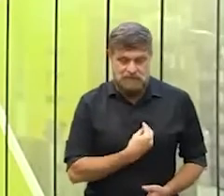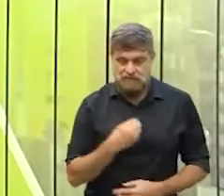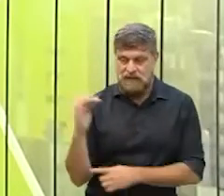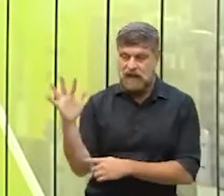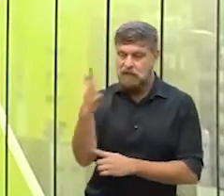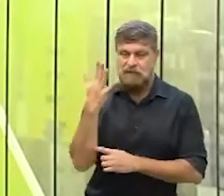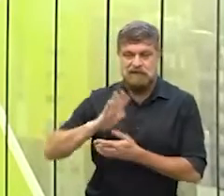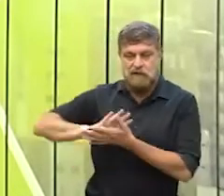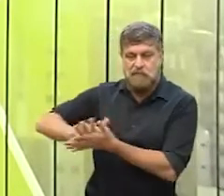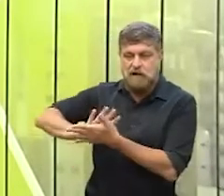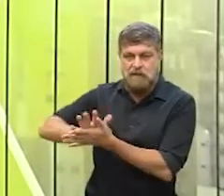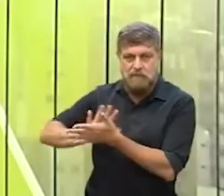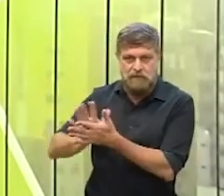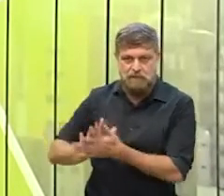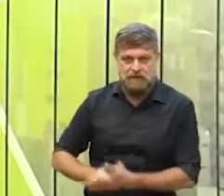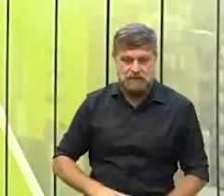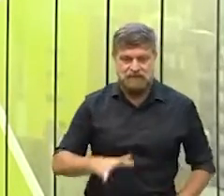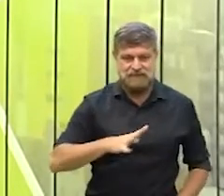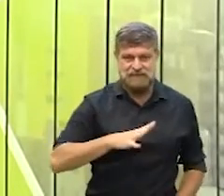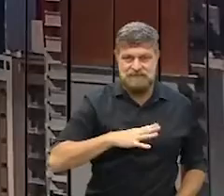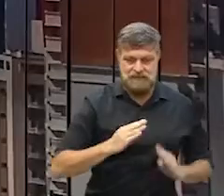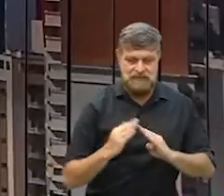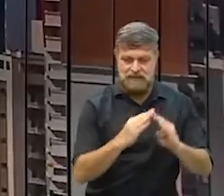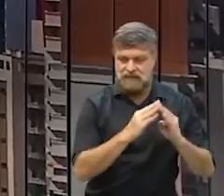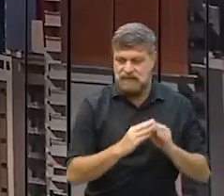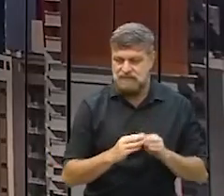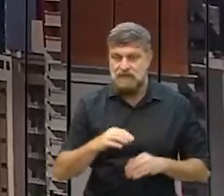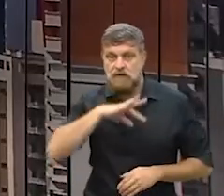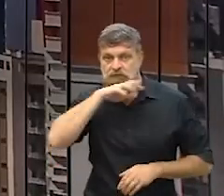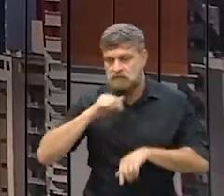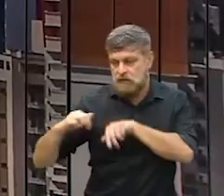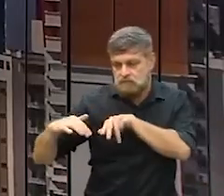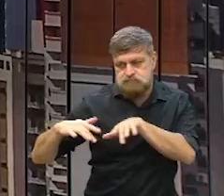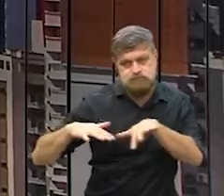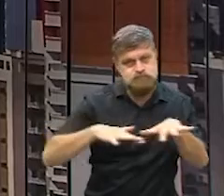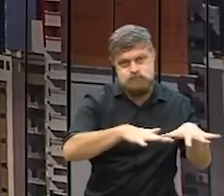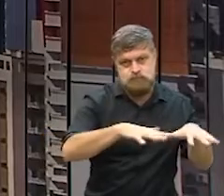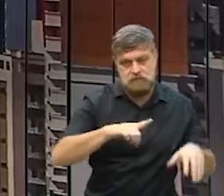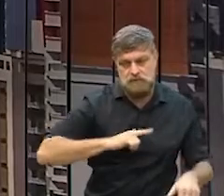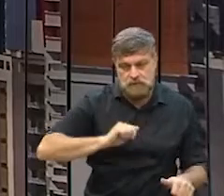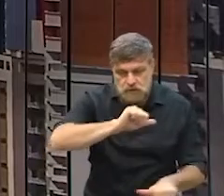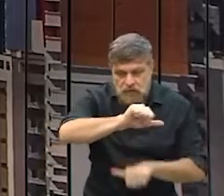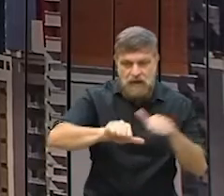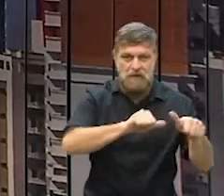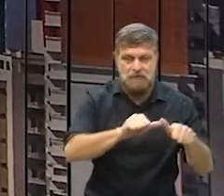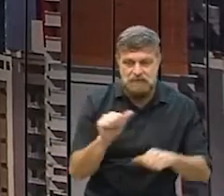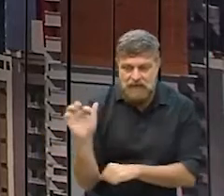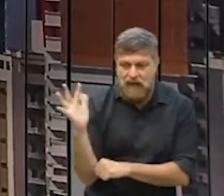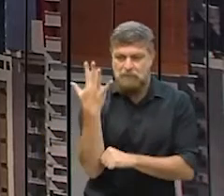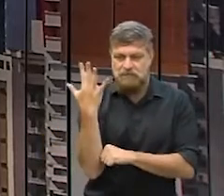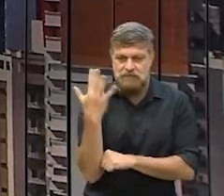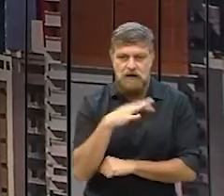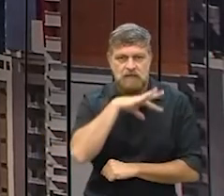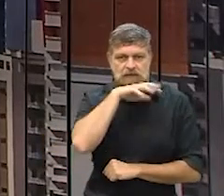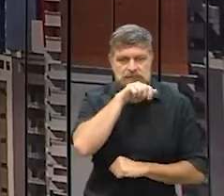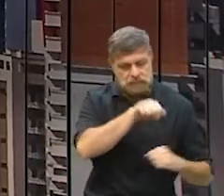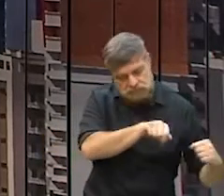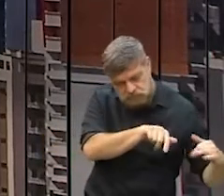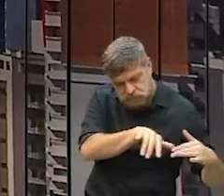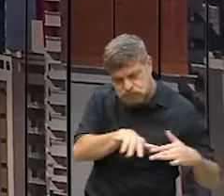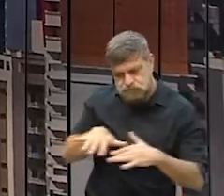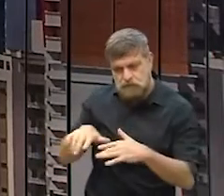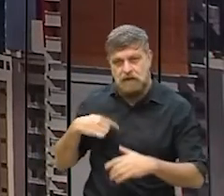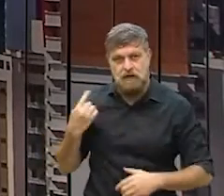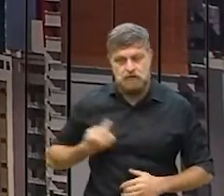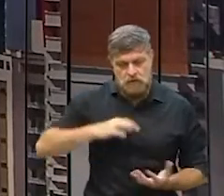apresentando algum problema, né? Então, tem que estar todo mundo envolvido para que a gente consiga reverter um pouquinho disso, né? Porque a gente está num momento